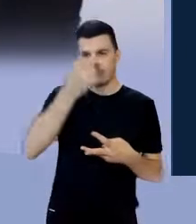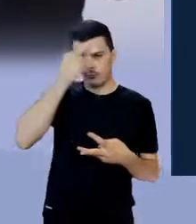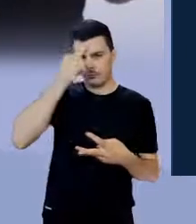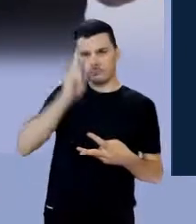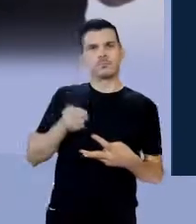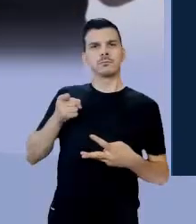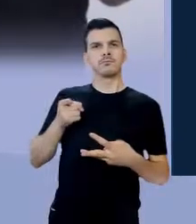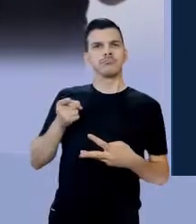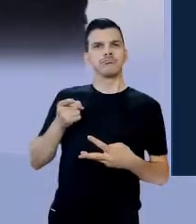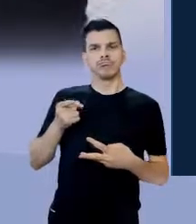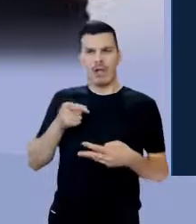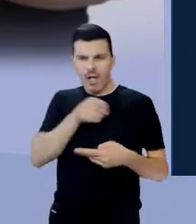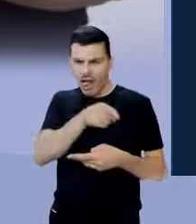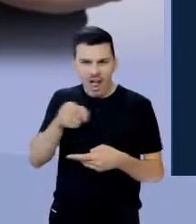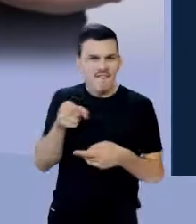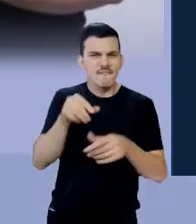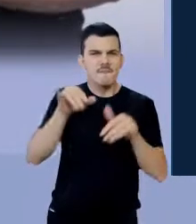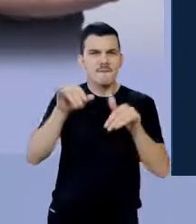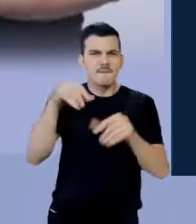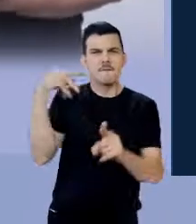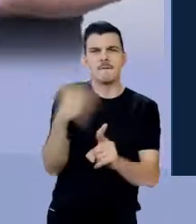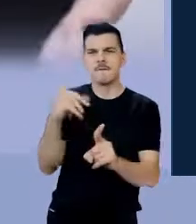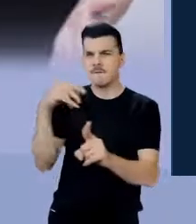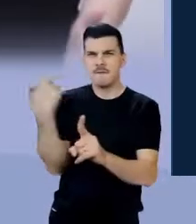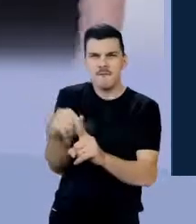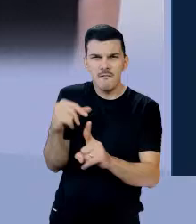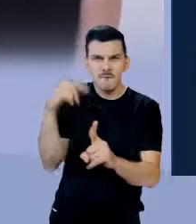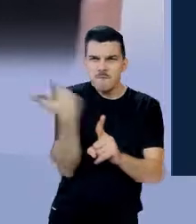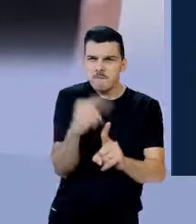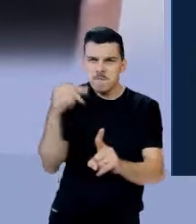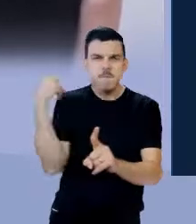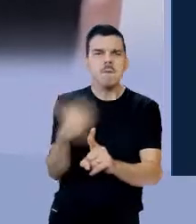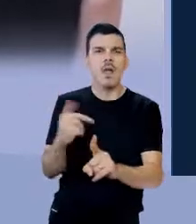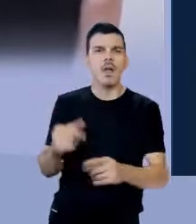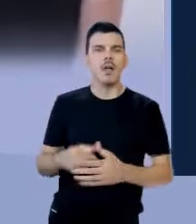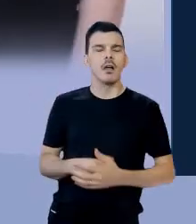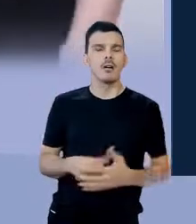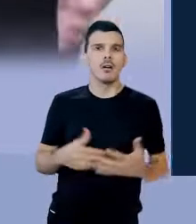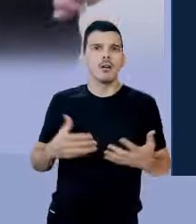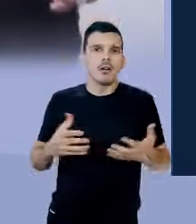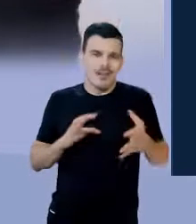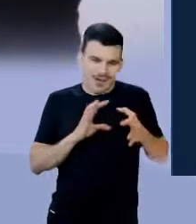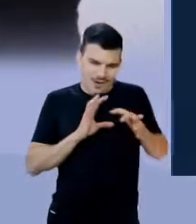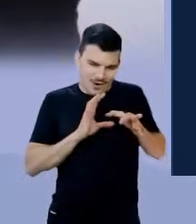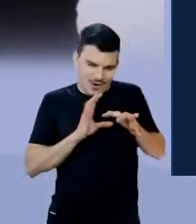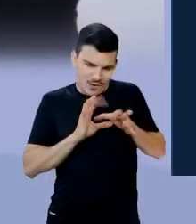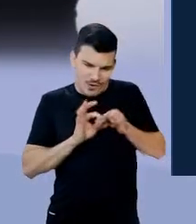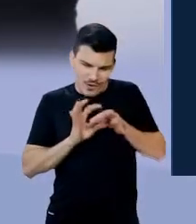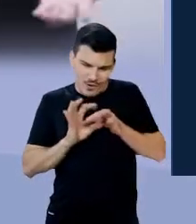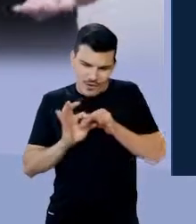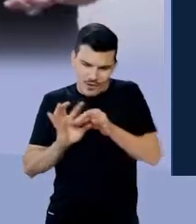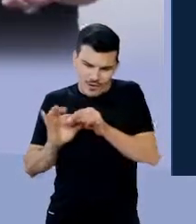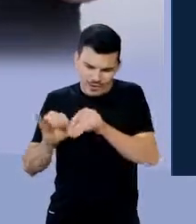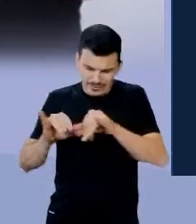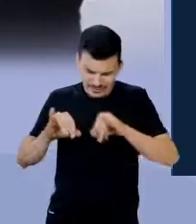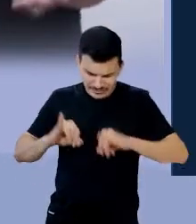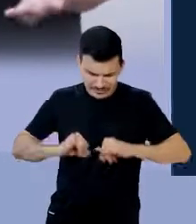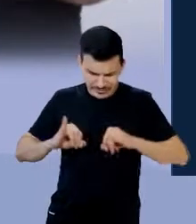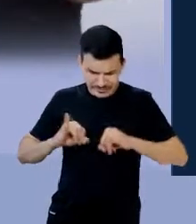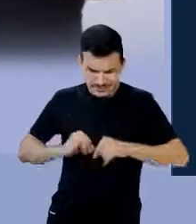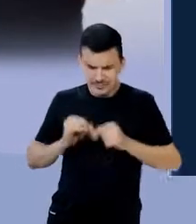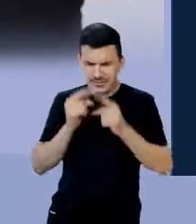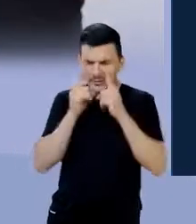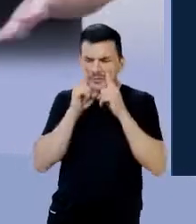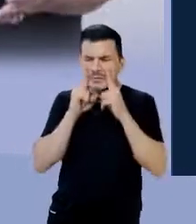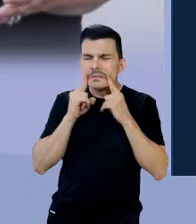era autoritário e que submetia aquela pessoa a profunda violência. Então, era muita